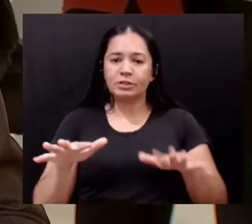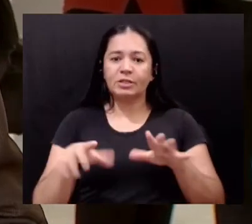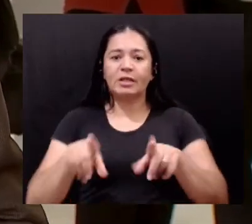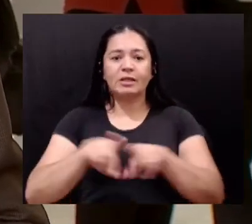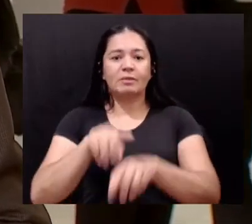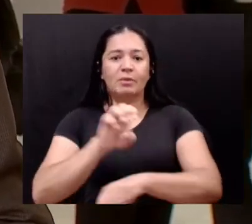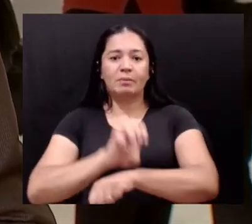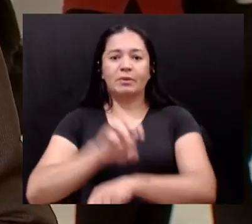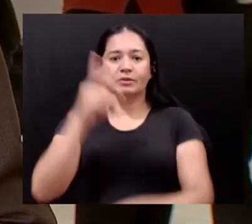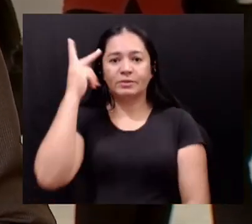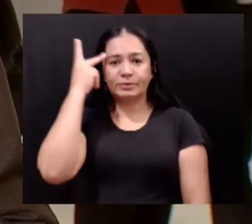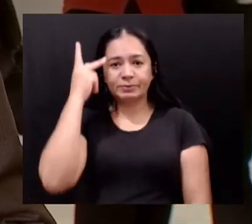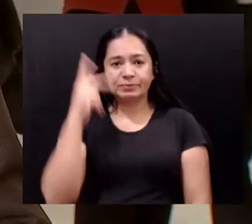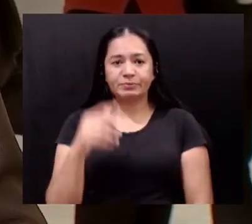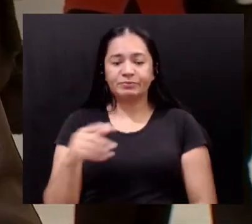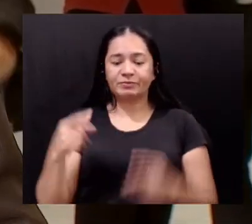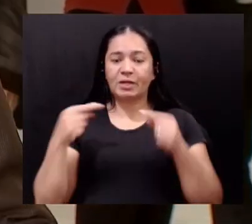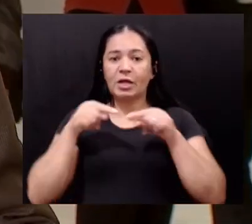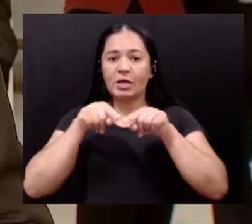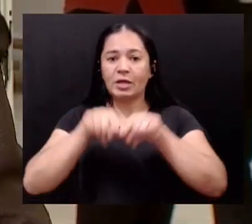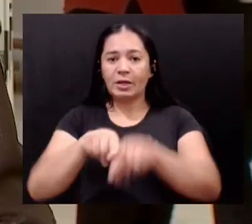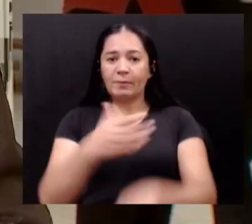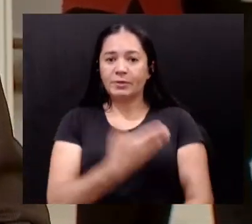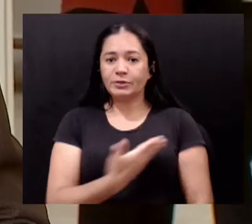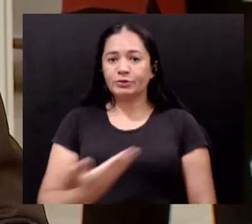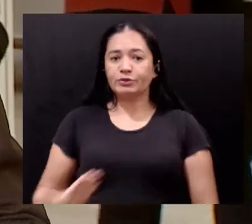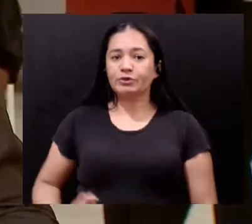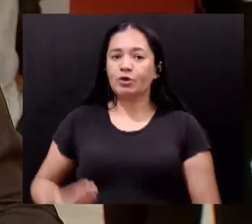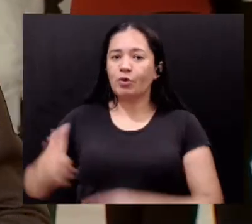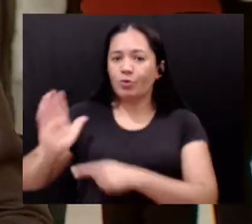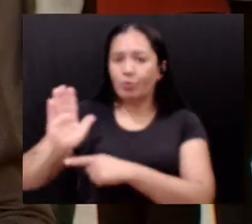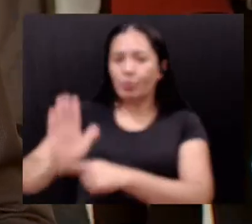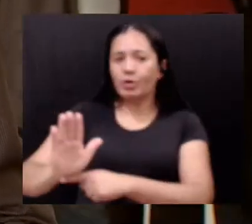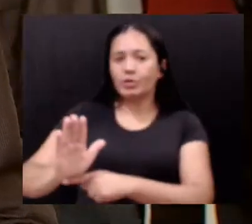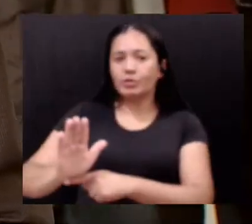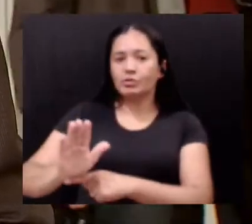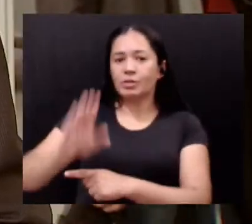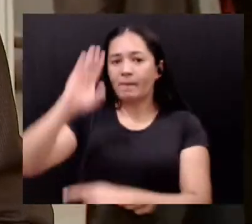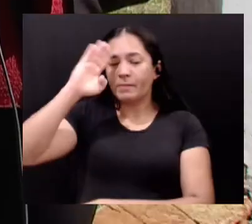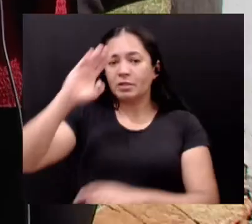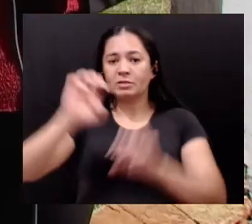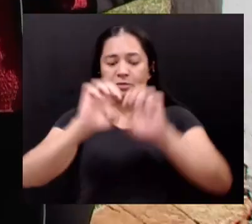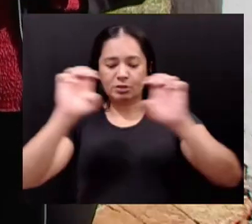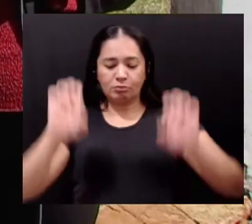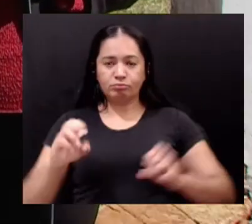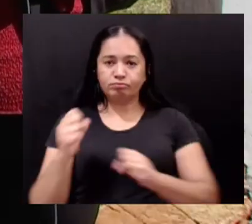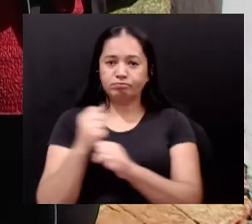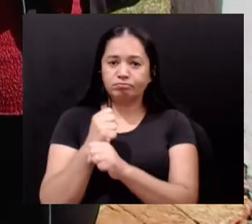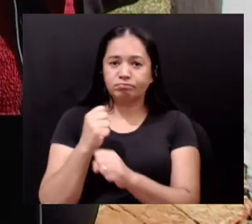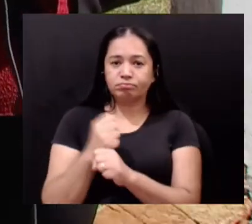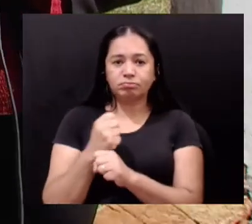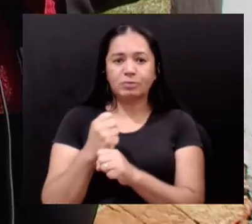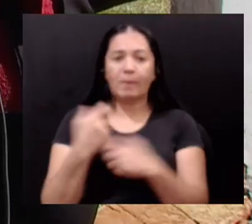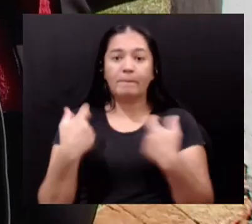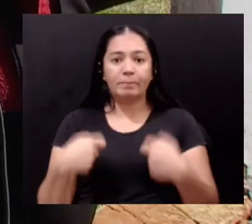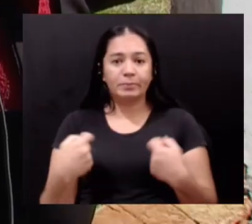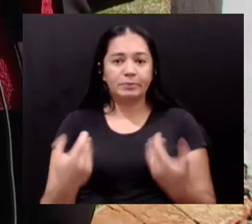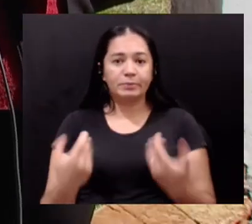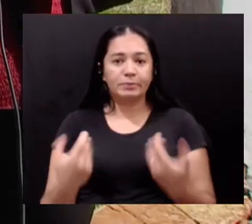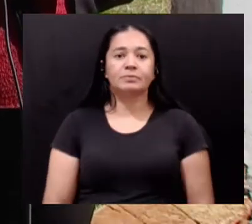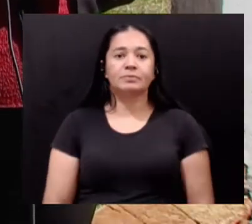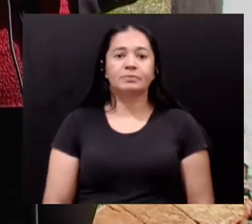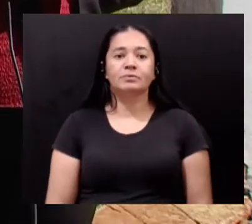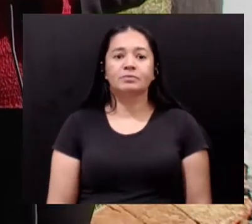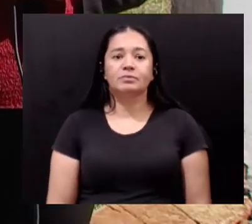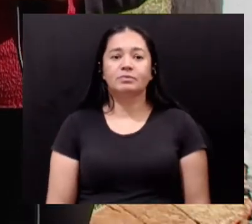a parceria do governo do estado, ajudando inclusive nas obras de infraestrutura, é necessária. A missão do RIDS é